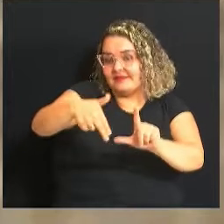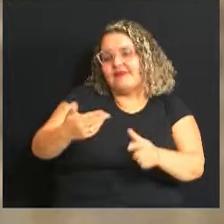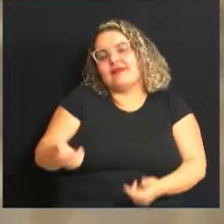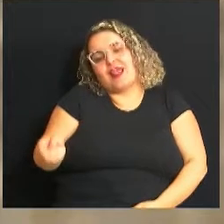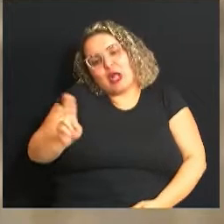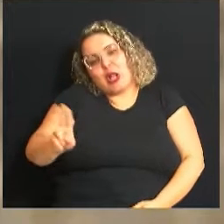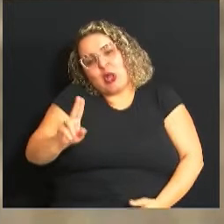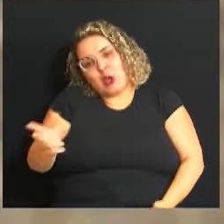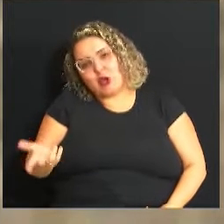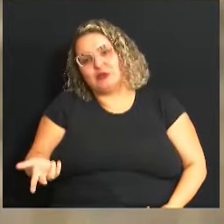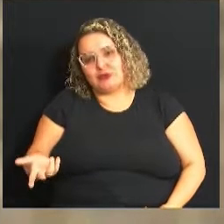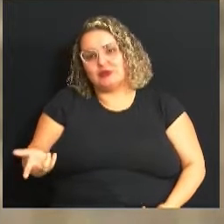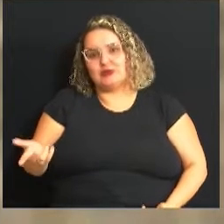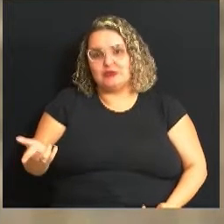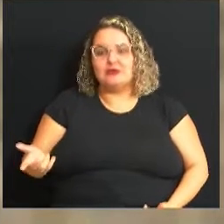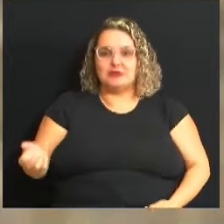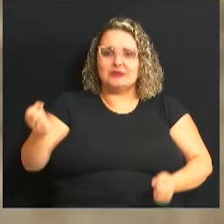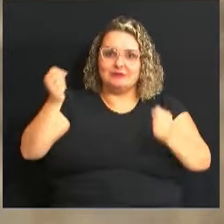das pessoas.